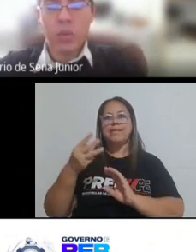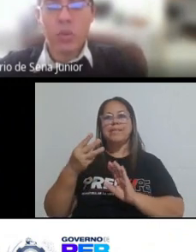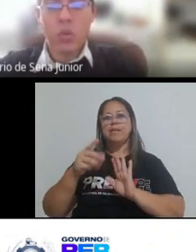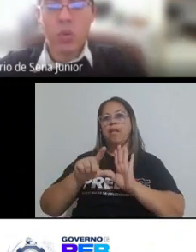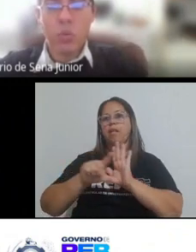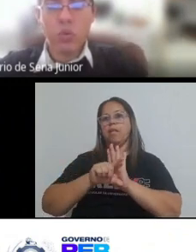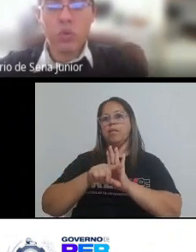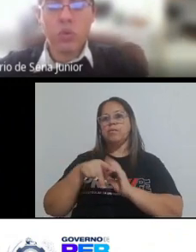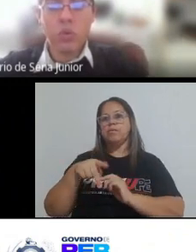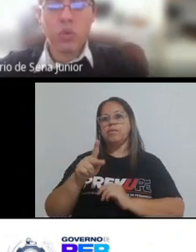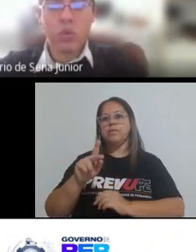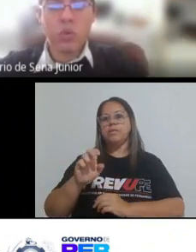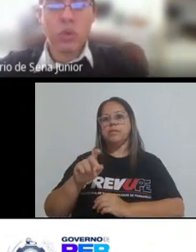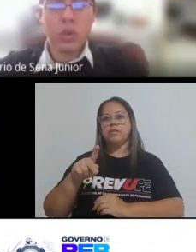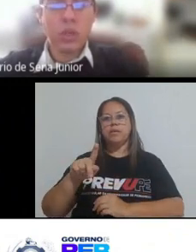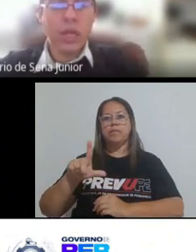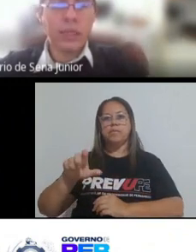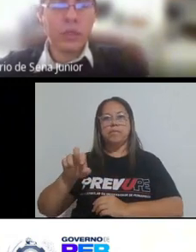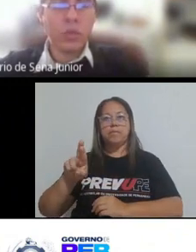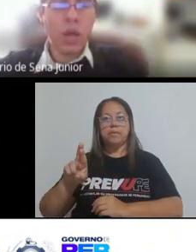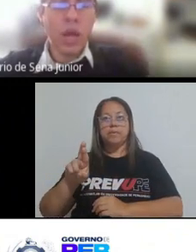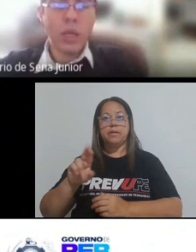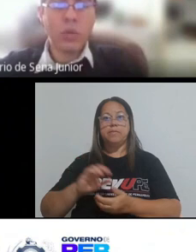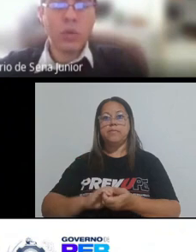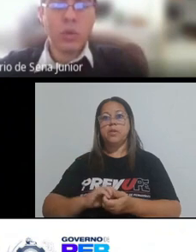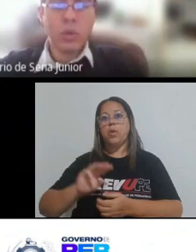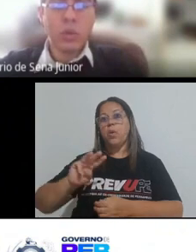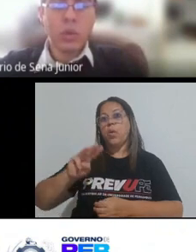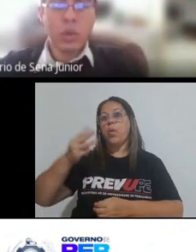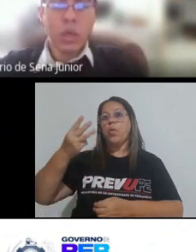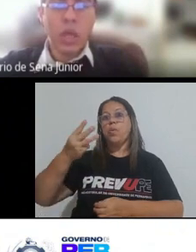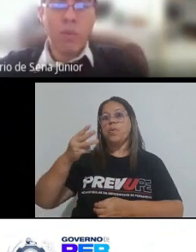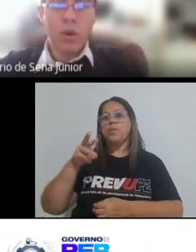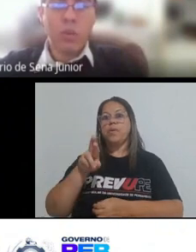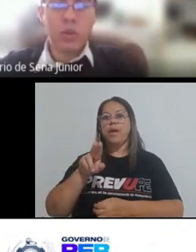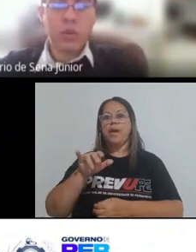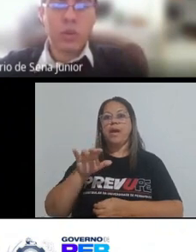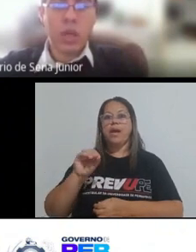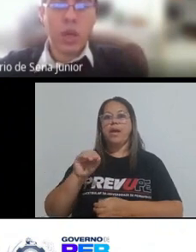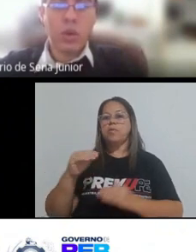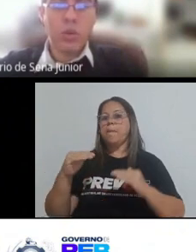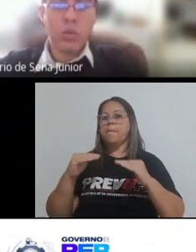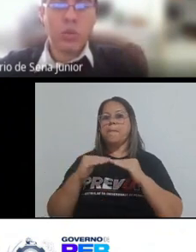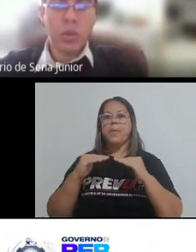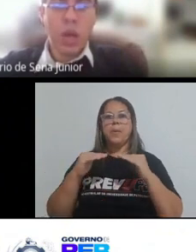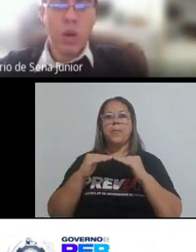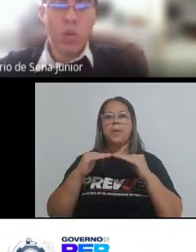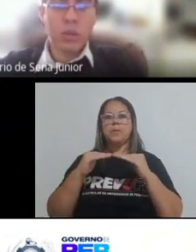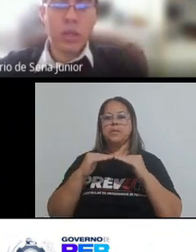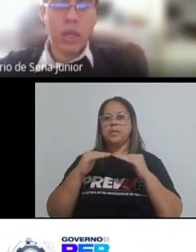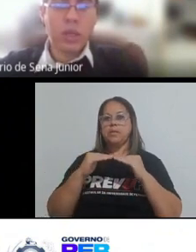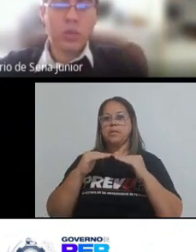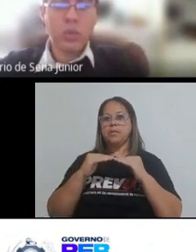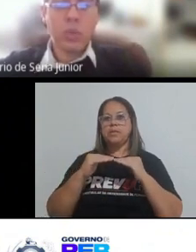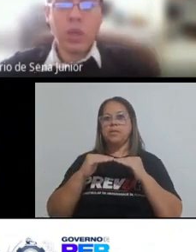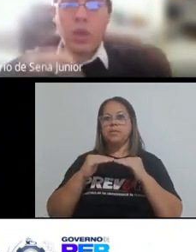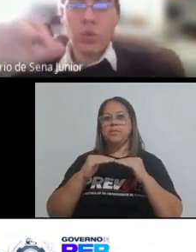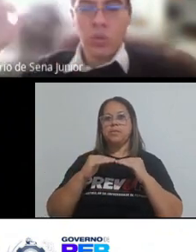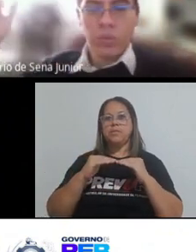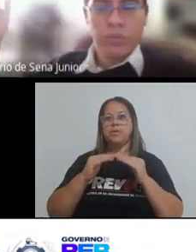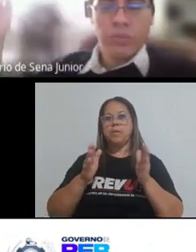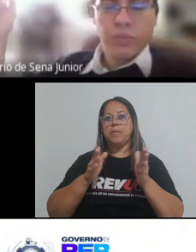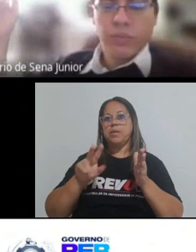que o curvo do raio é proporcional ao quadrado do